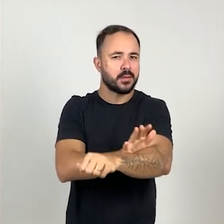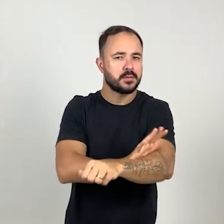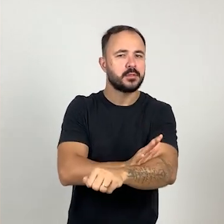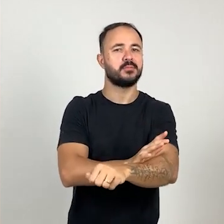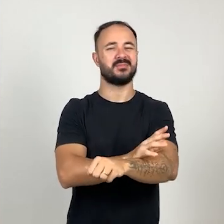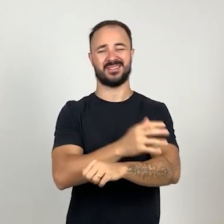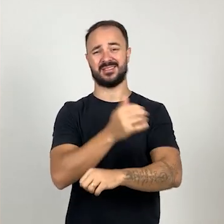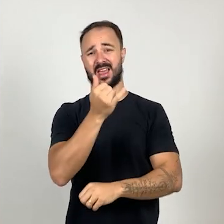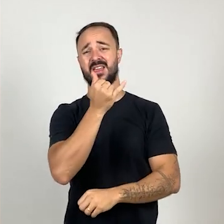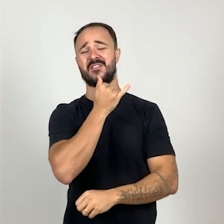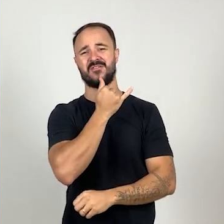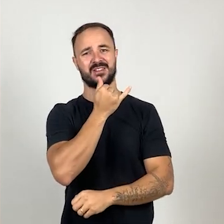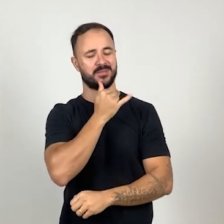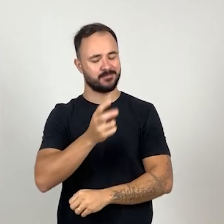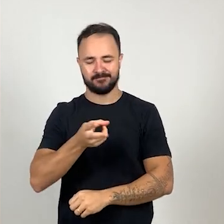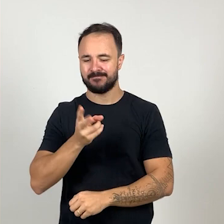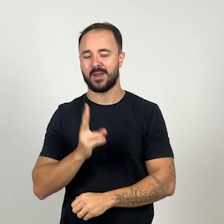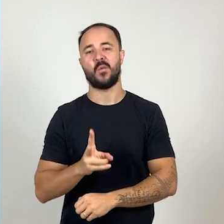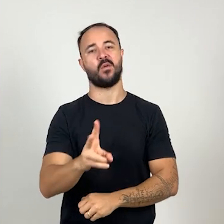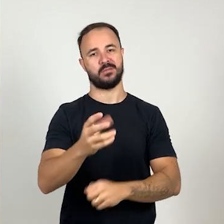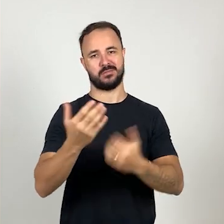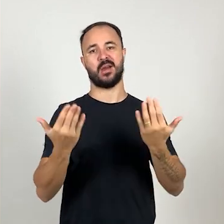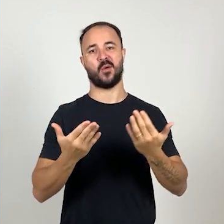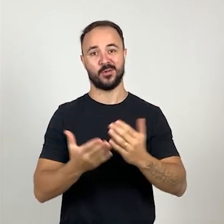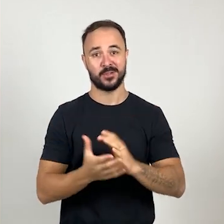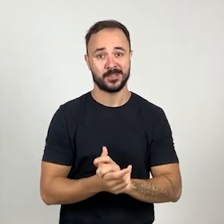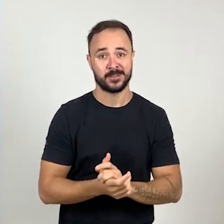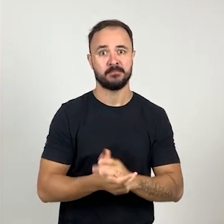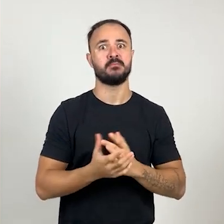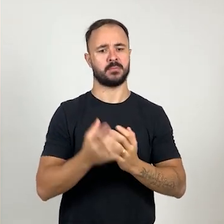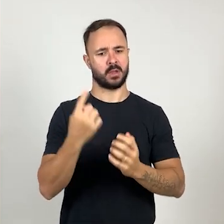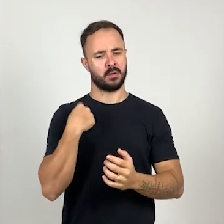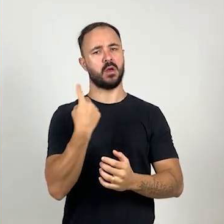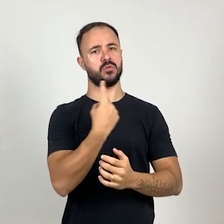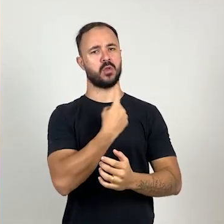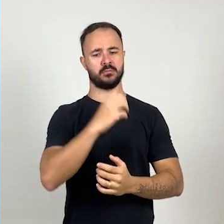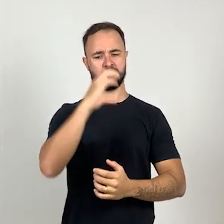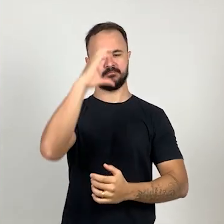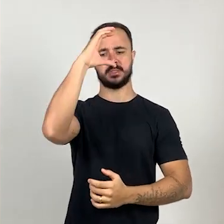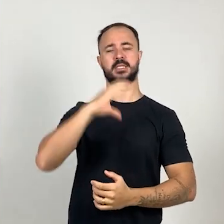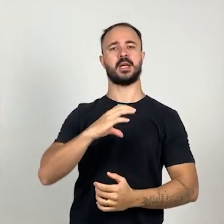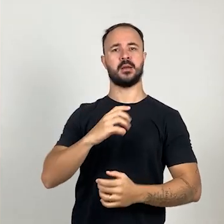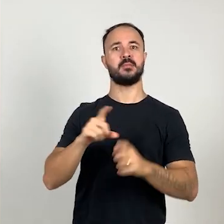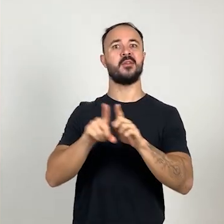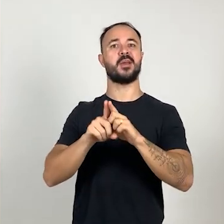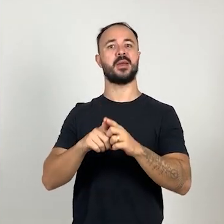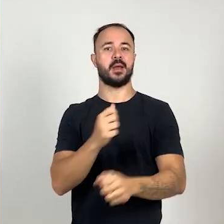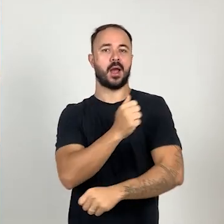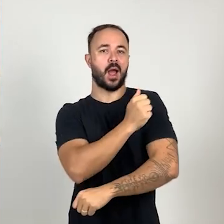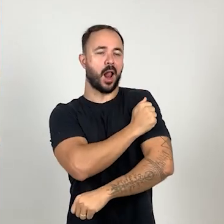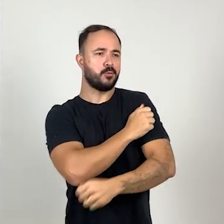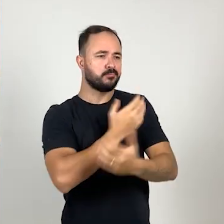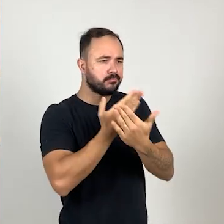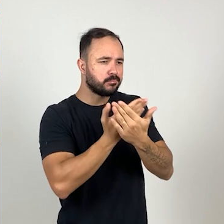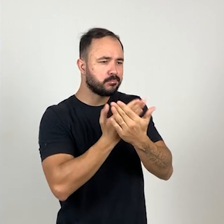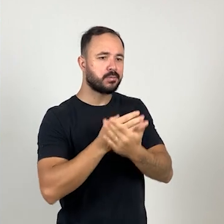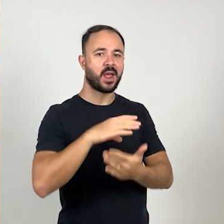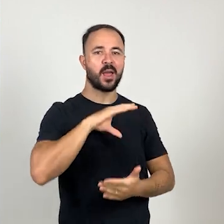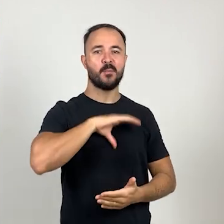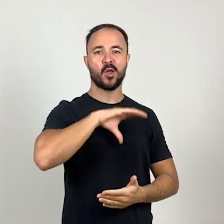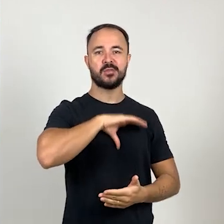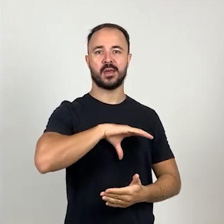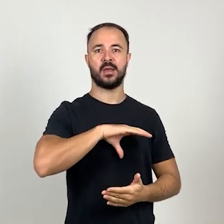que, infelizmente, ainda persiste e é o nosso dever como cidadãos e como estudantes de língua portuguesa